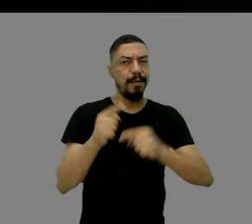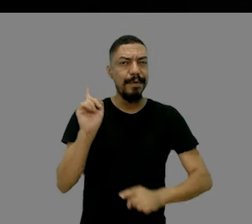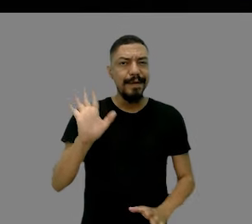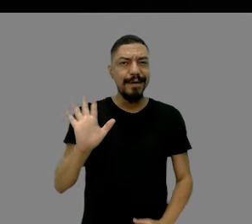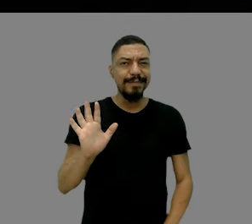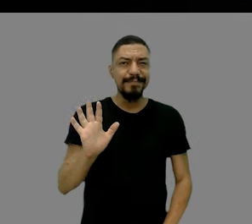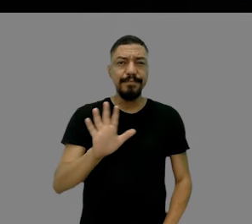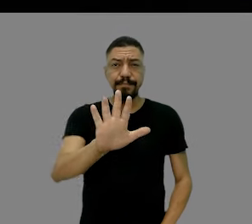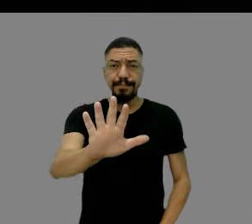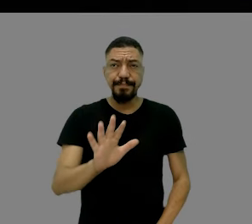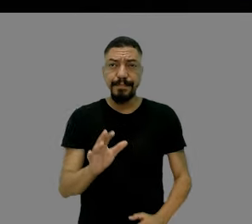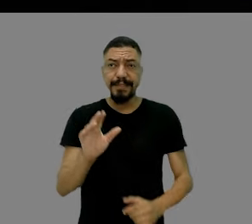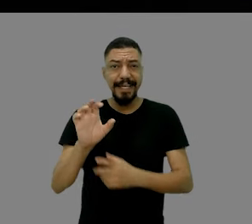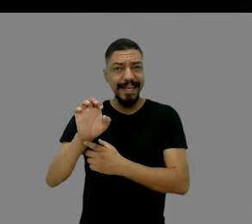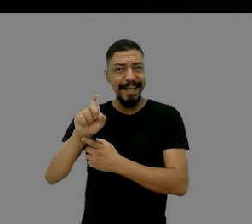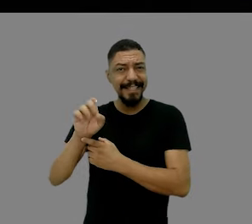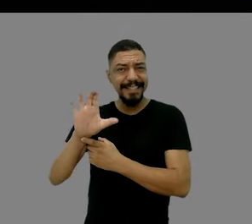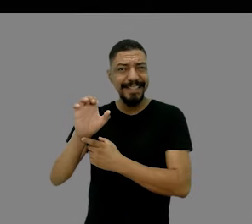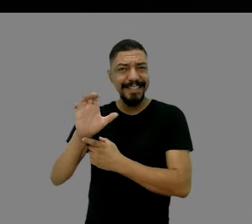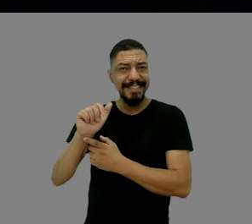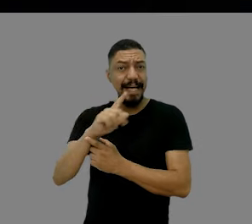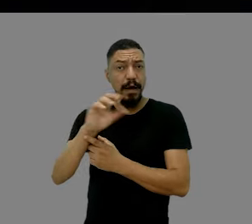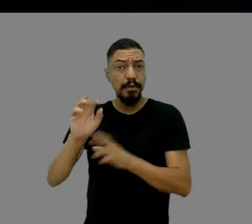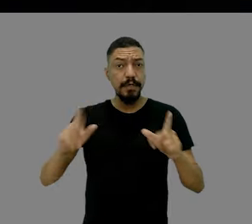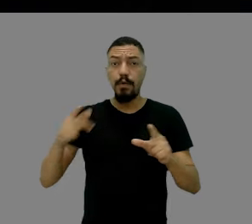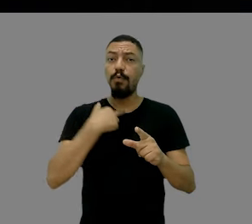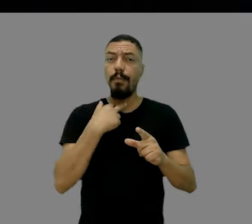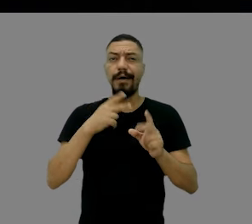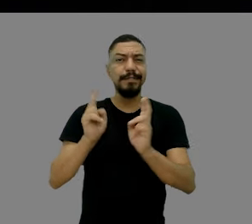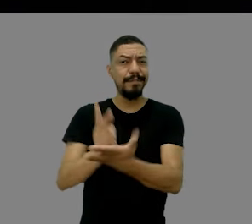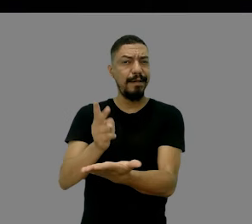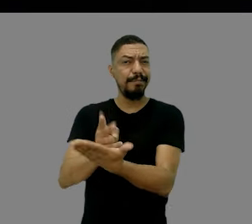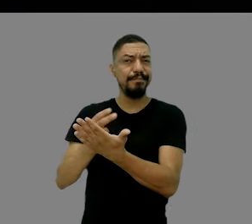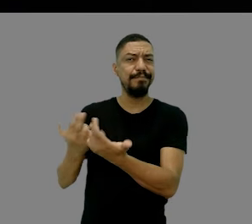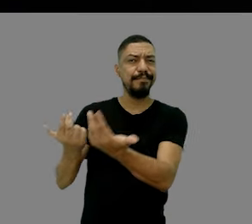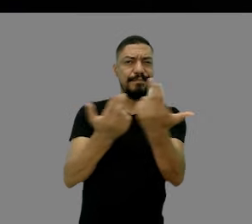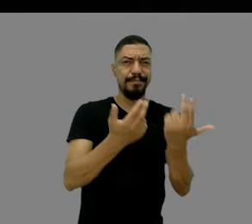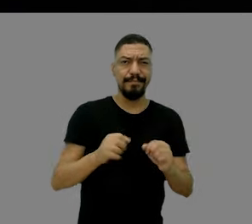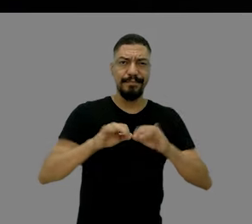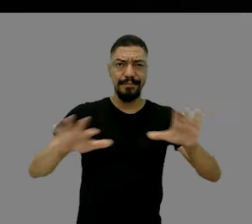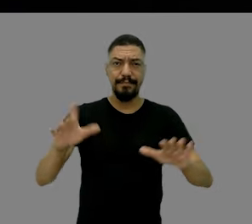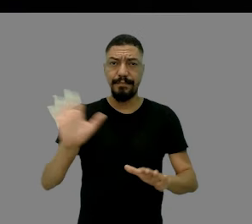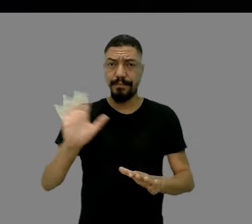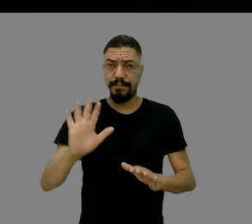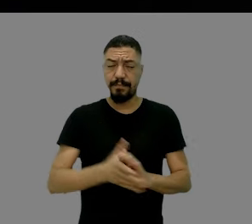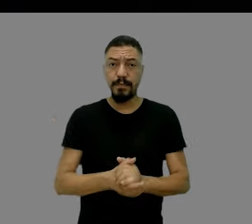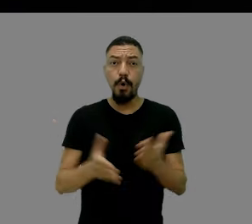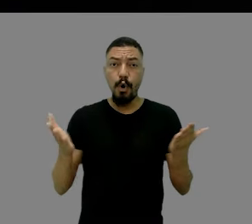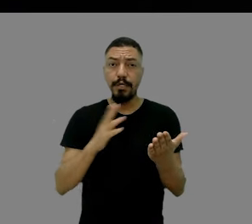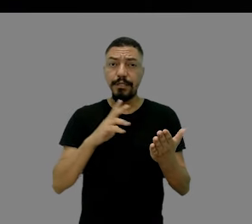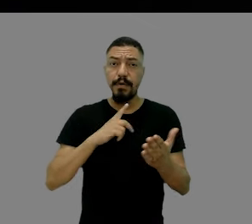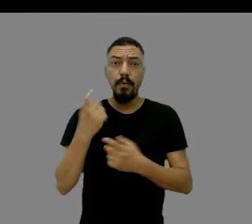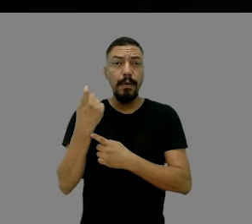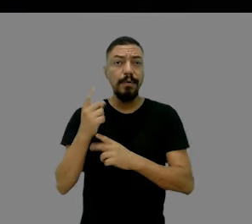regra. Onde a gente tem uma exceção disso? Contrato de locação. Locação e, por incrível que pareça, recibo de táxi, mas